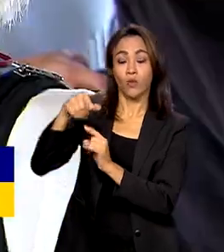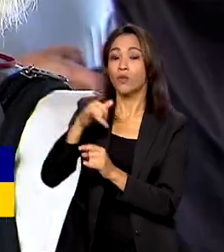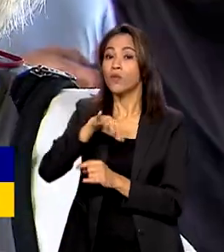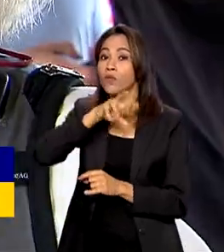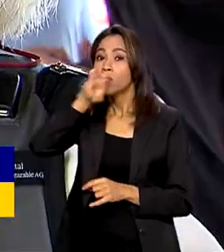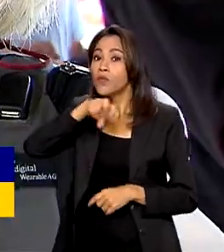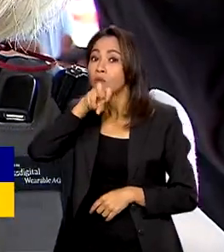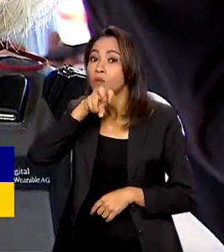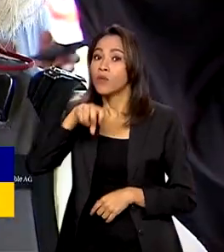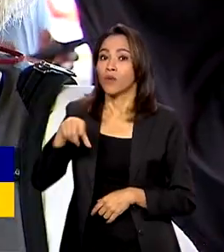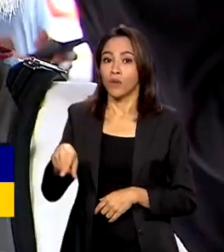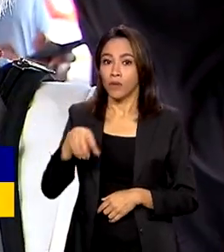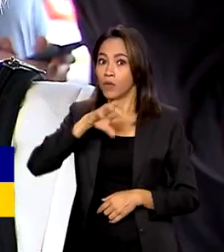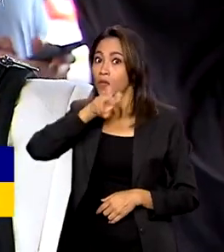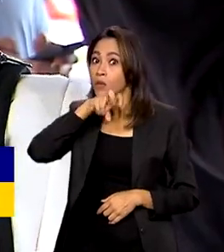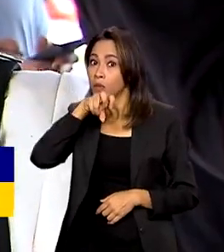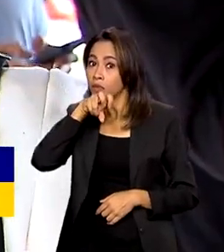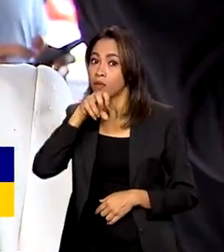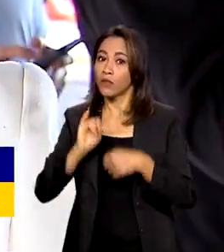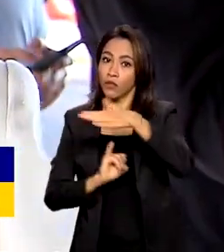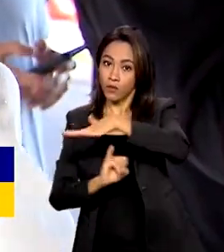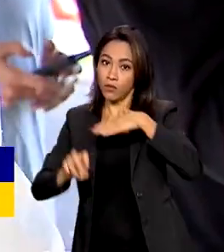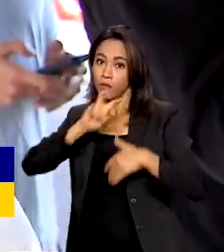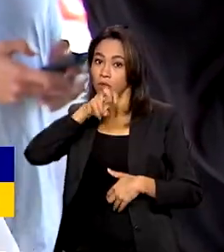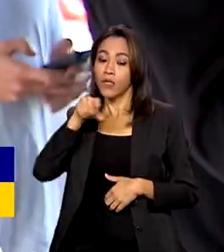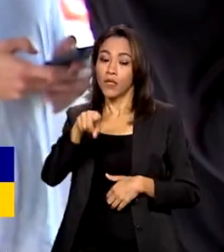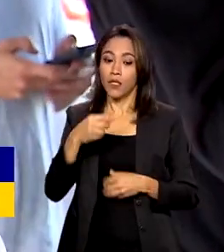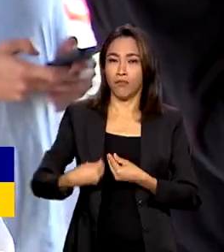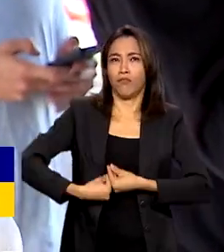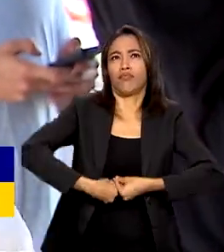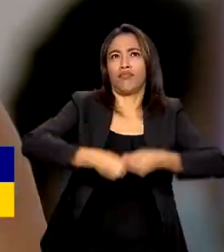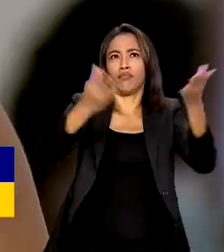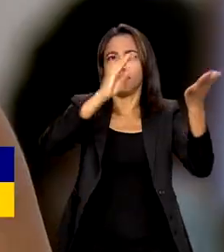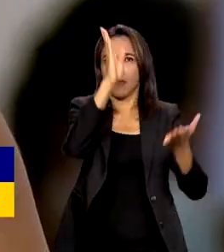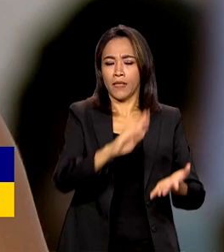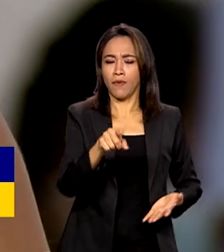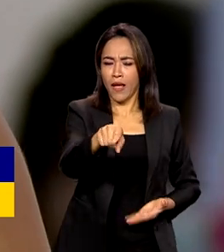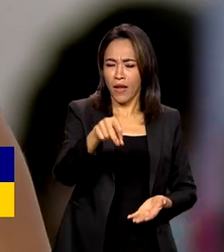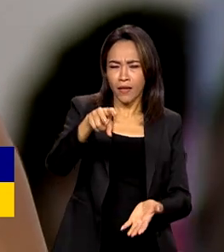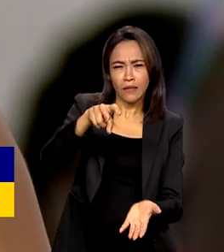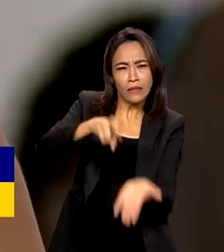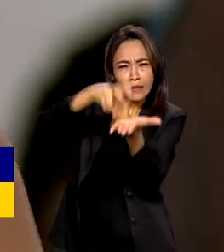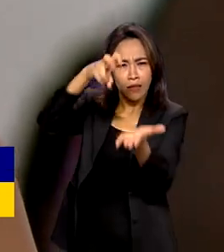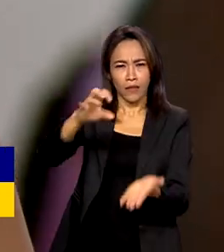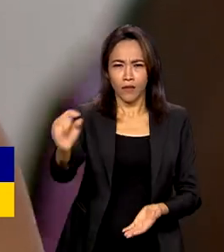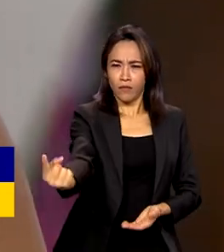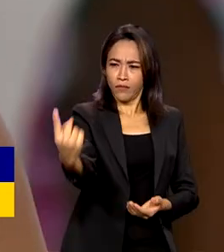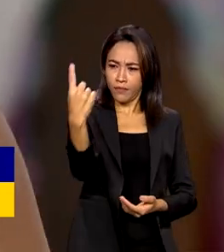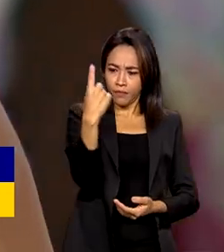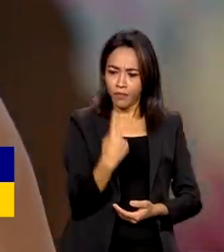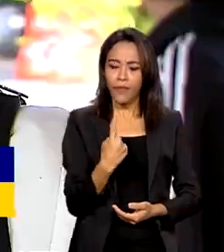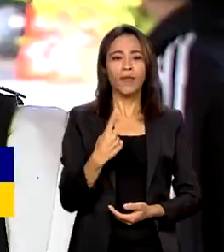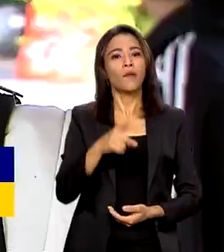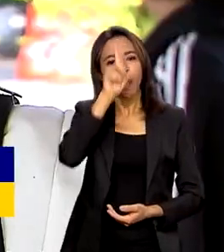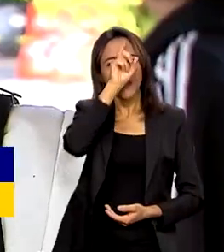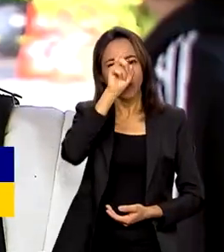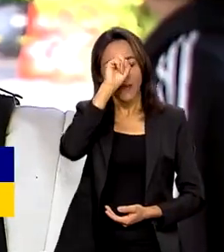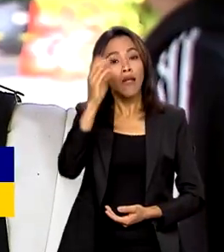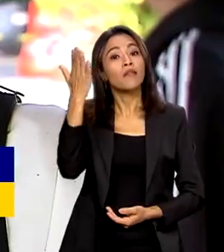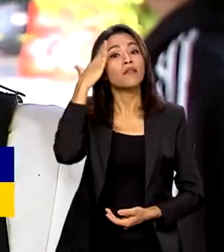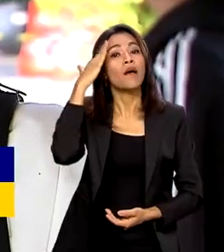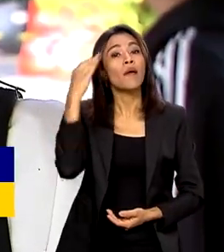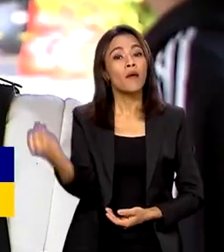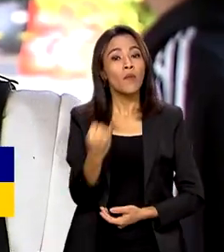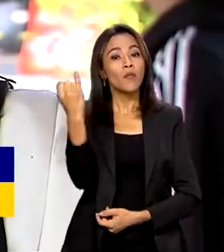país. Essa bióloga veio cedo à unidade de saúde porque sabe a importância da imunização. A gente tem